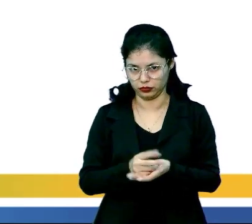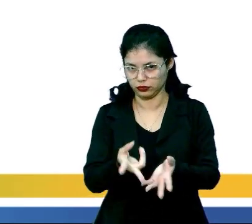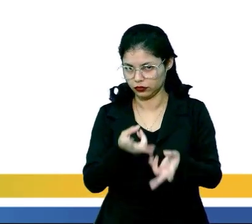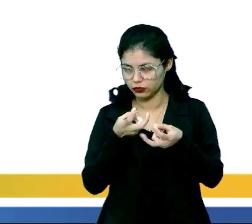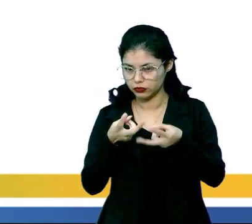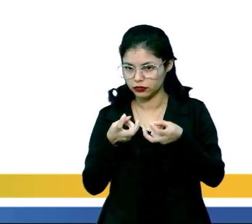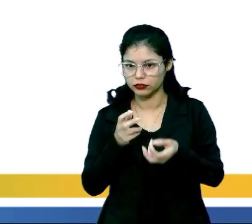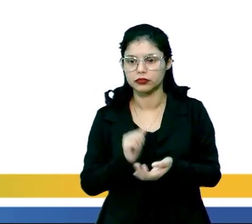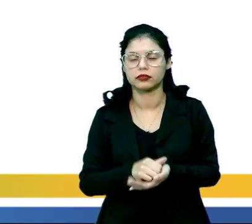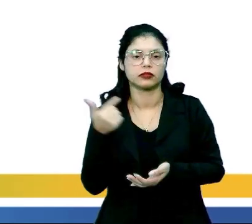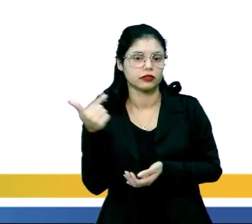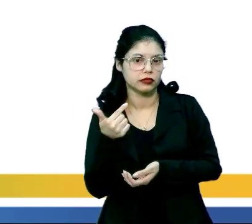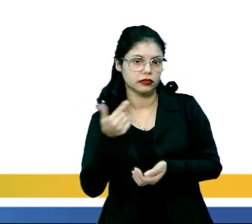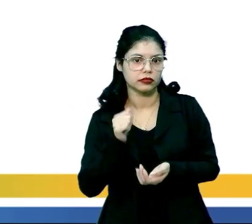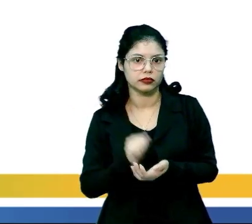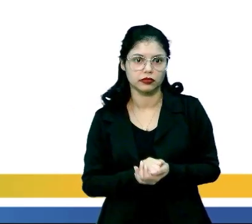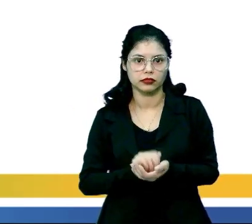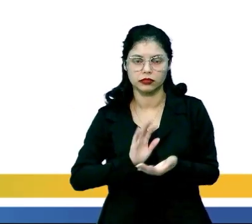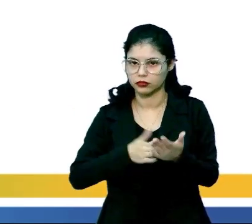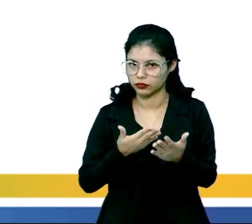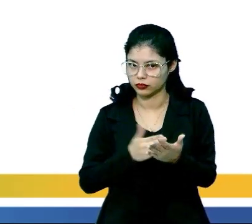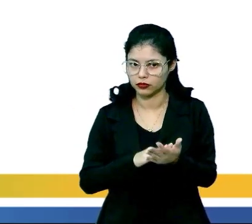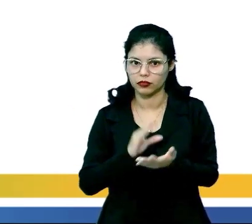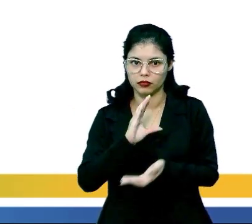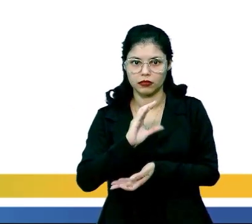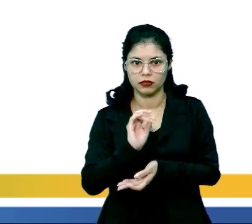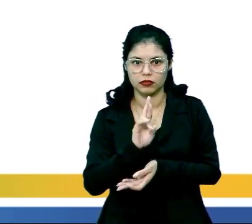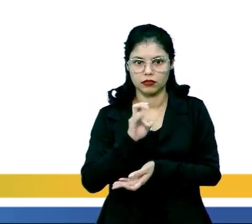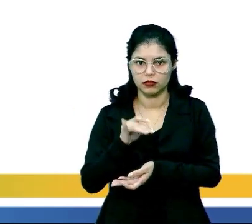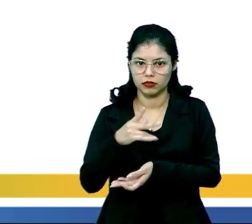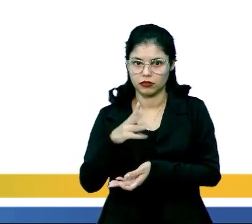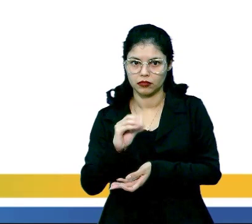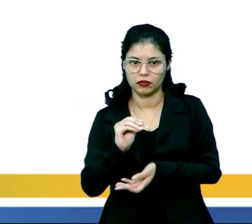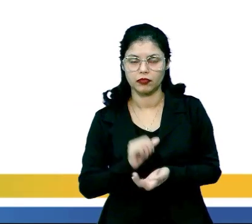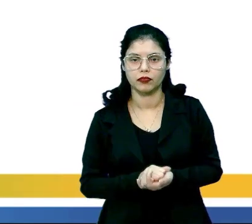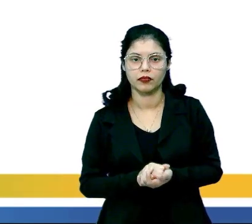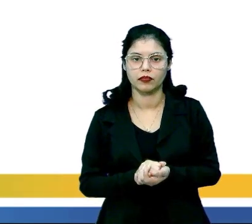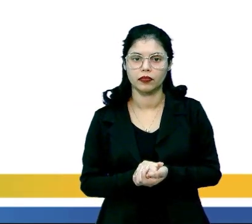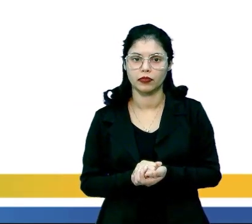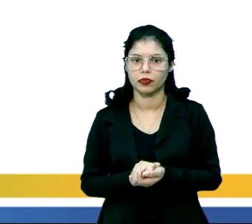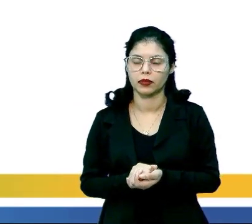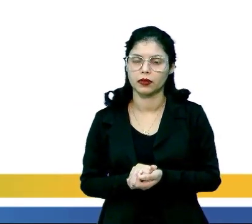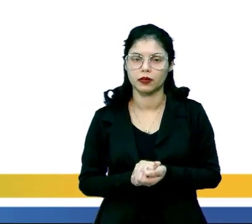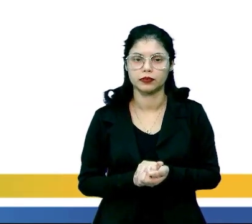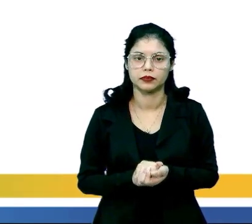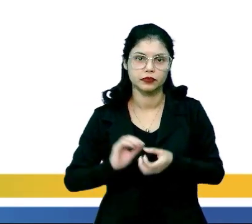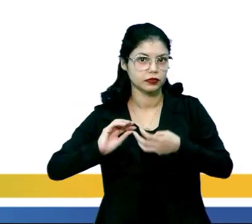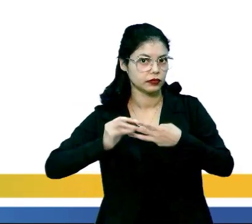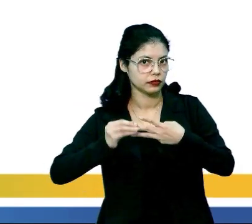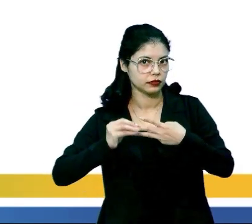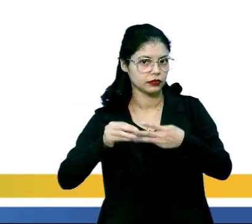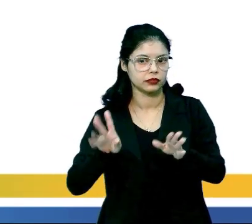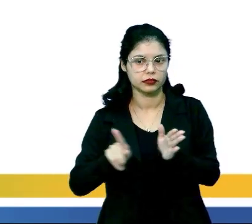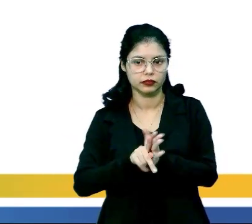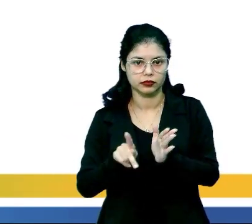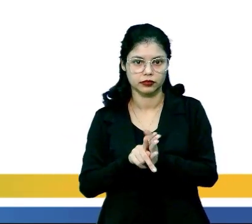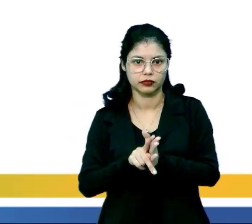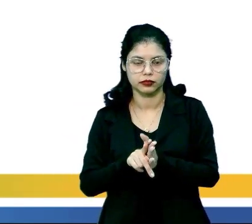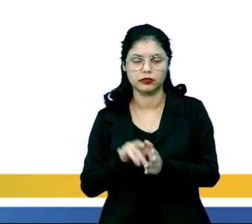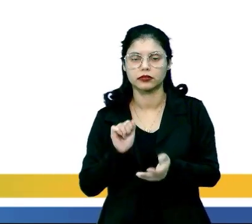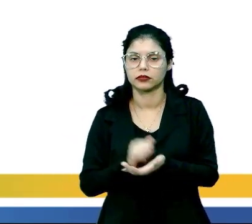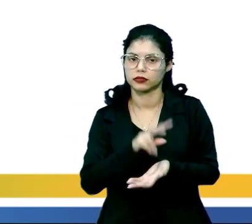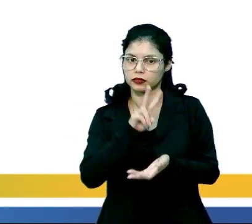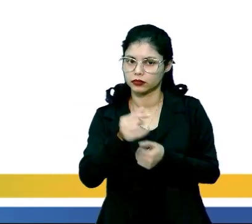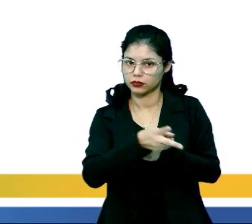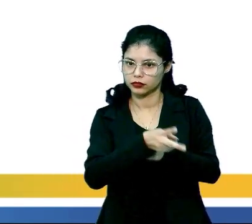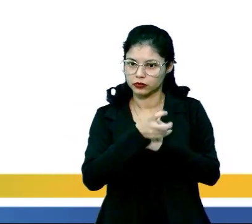estímulos. Segundo, quem vai interpretar esse estímulo? Vai ser o corpo celular. Opa, Então, ele